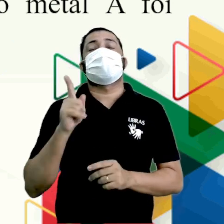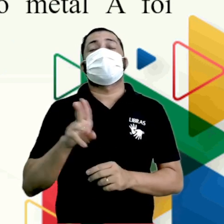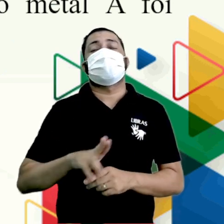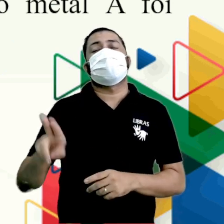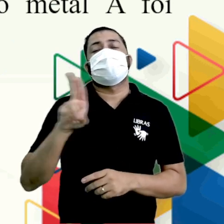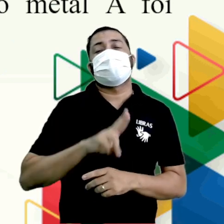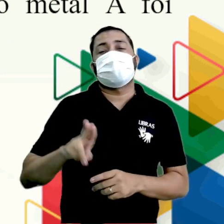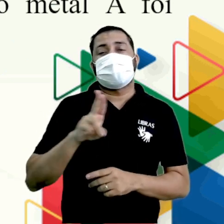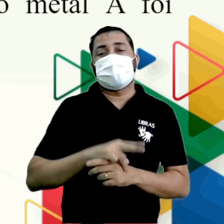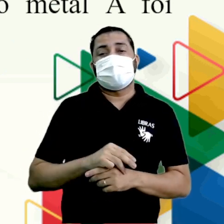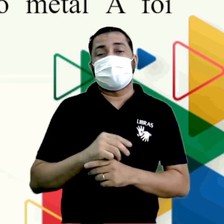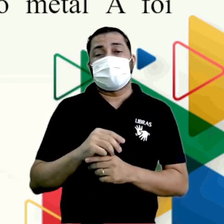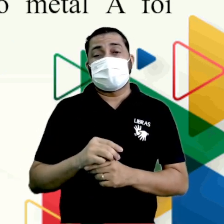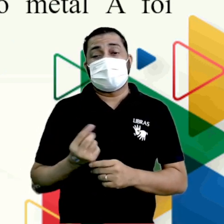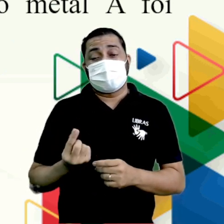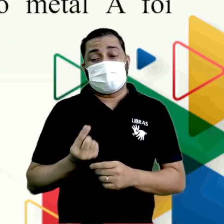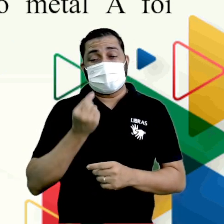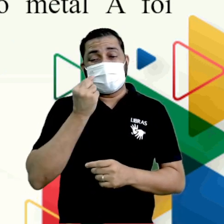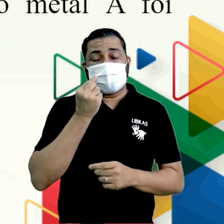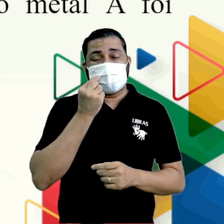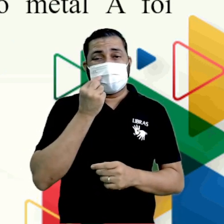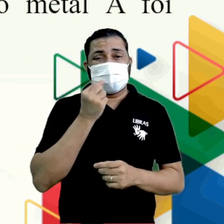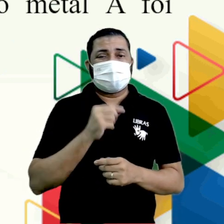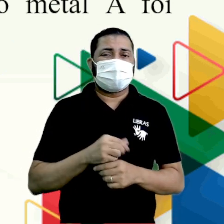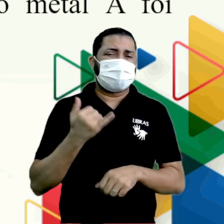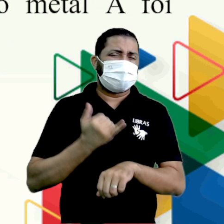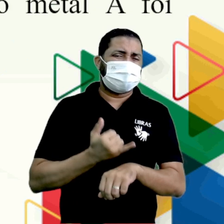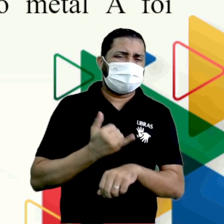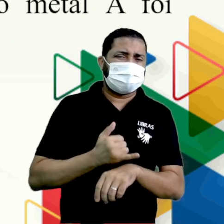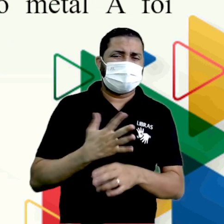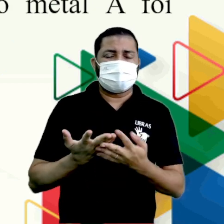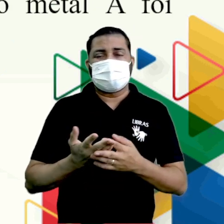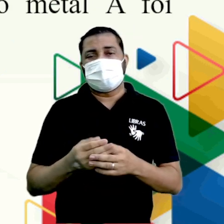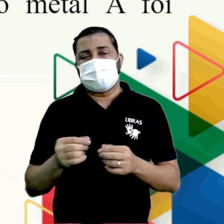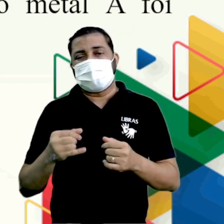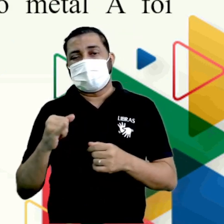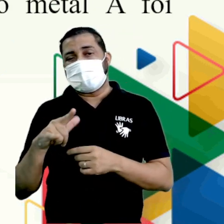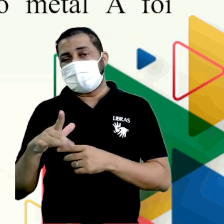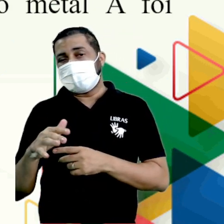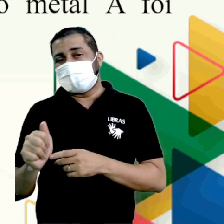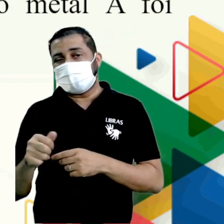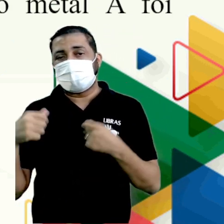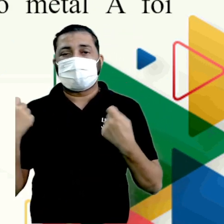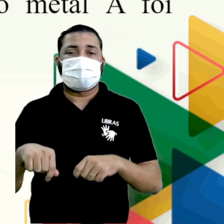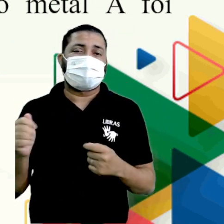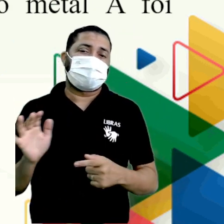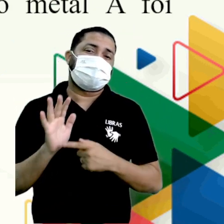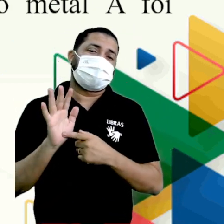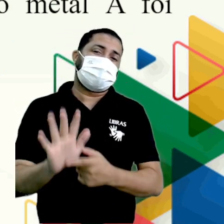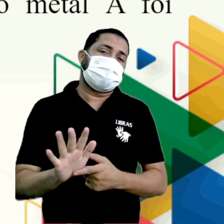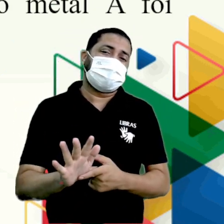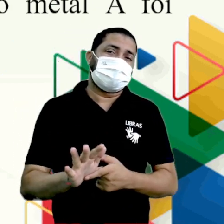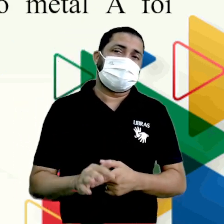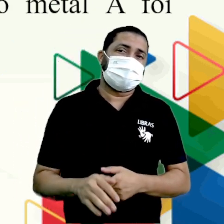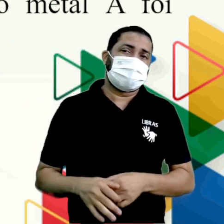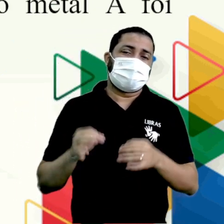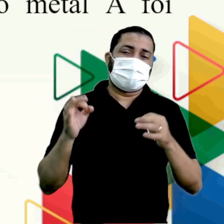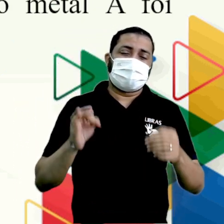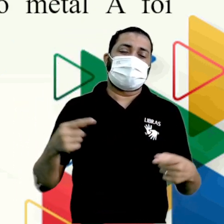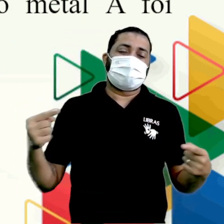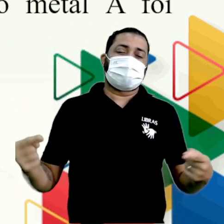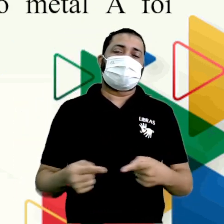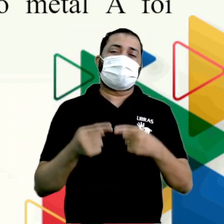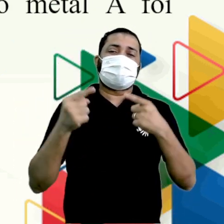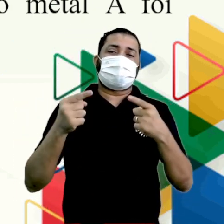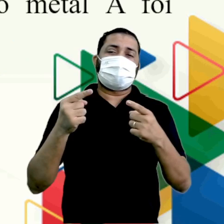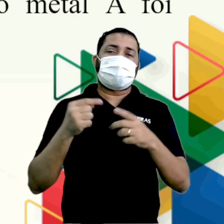em um implante dentário, um metal ou liga metálica, né, precisa apresentar excelente compatibilidade